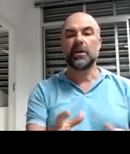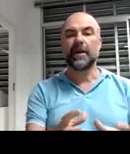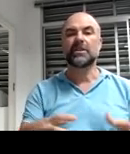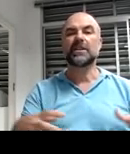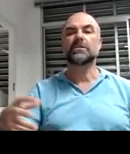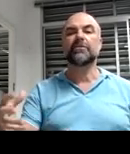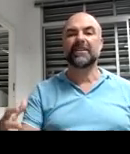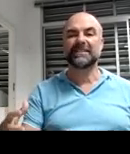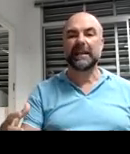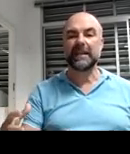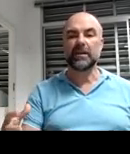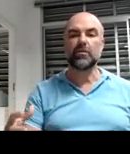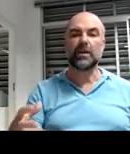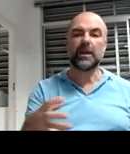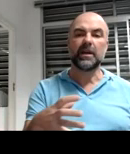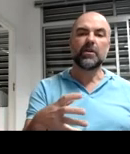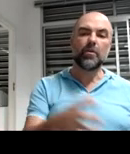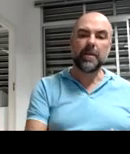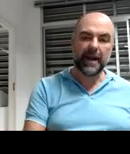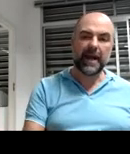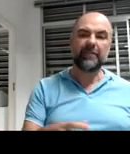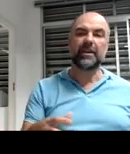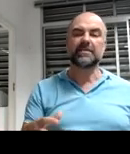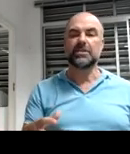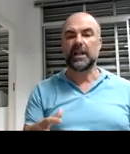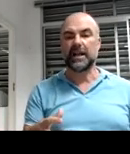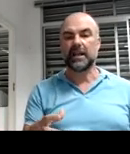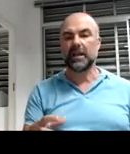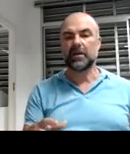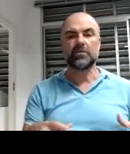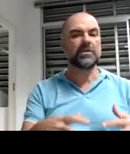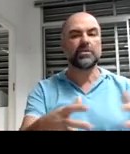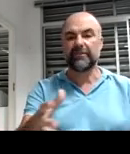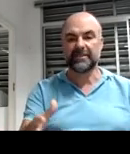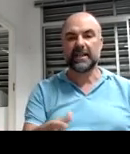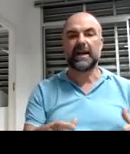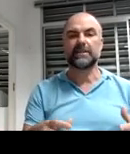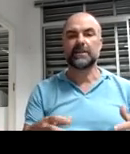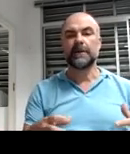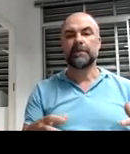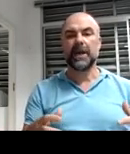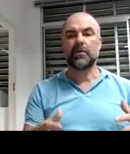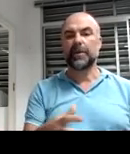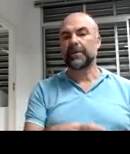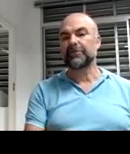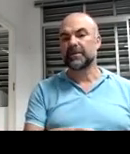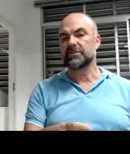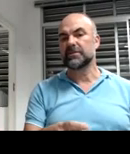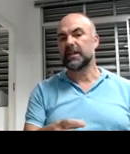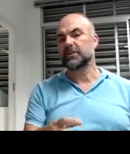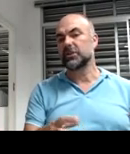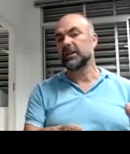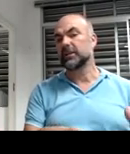testado, eu acho que isso facilita com que uma Embraer venha se instalar aqui com as universidades, né, com a própria